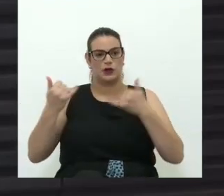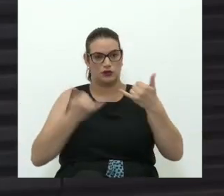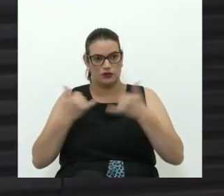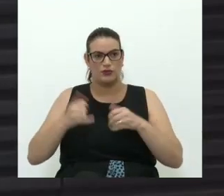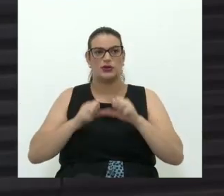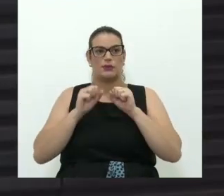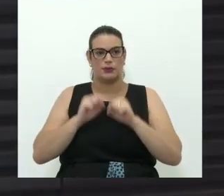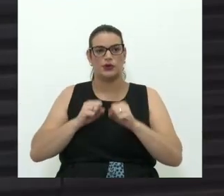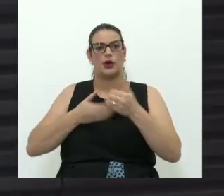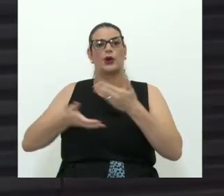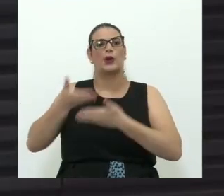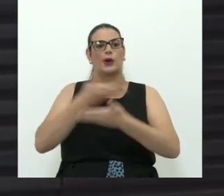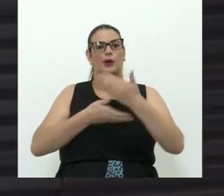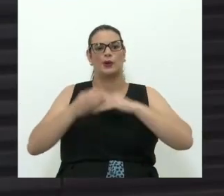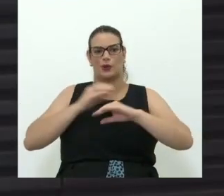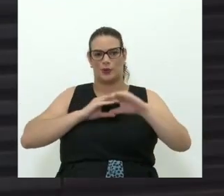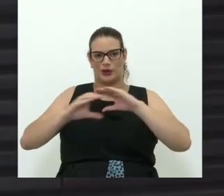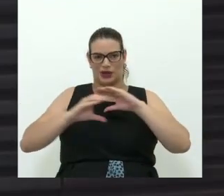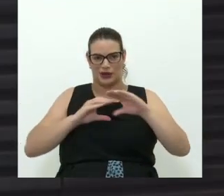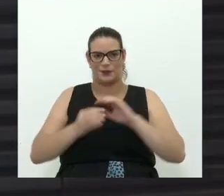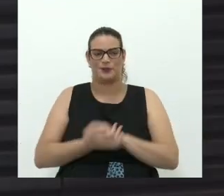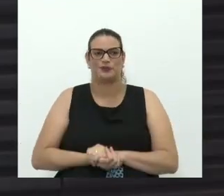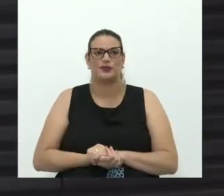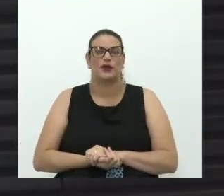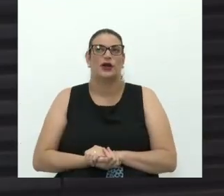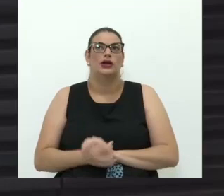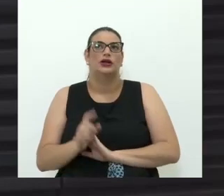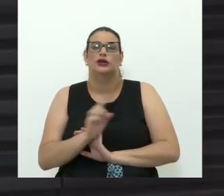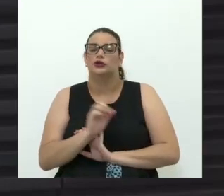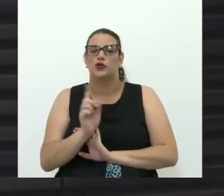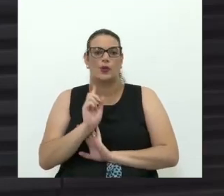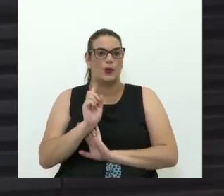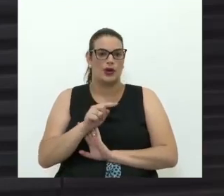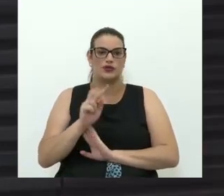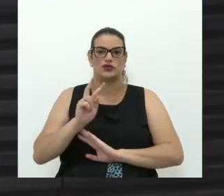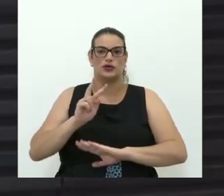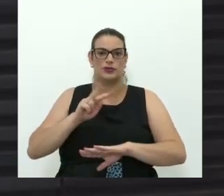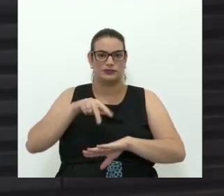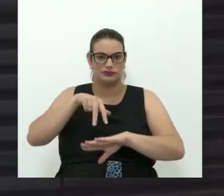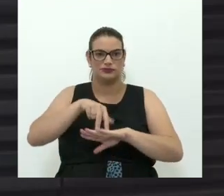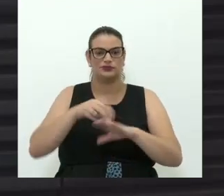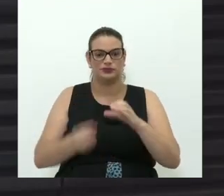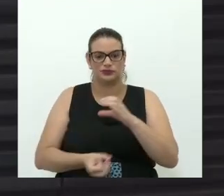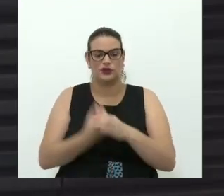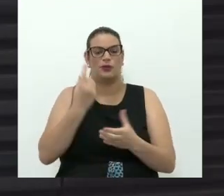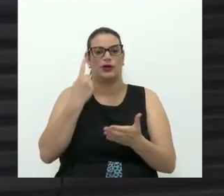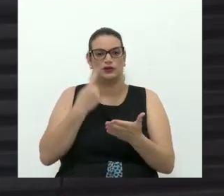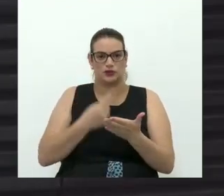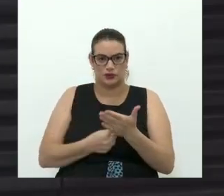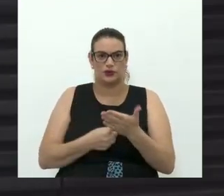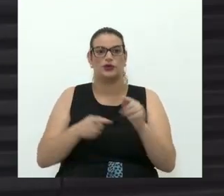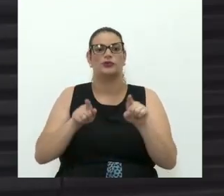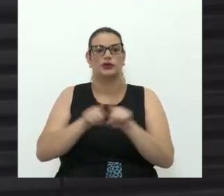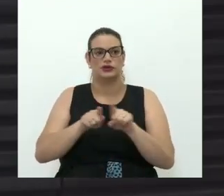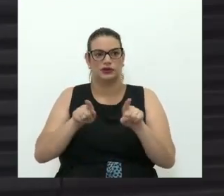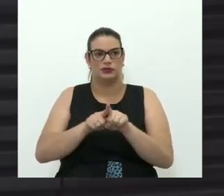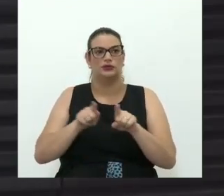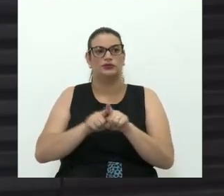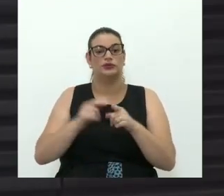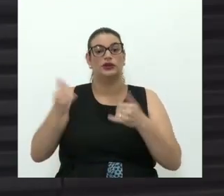realmente dialogar não só dialogar no sentido de compor um acordo mas também no sentido de informar outra